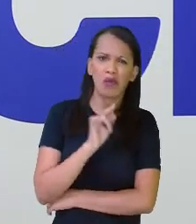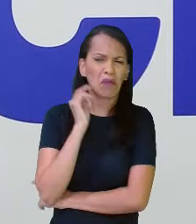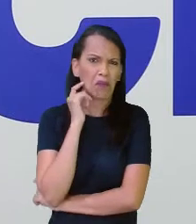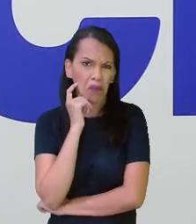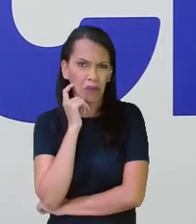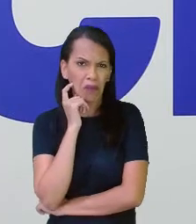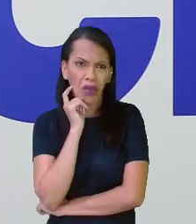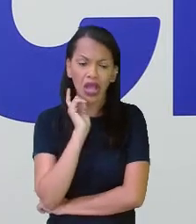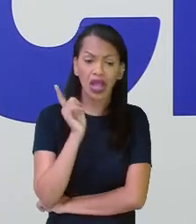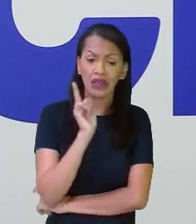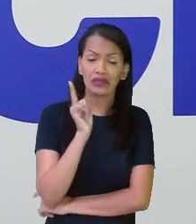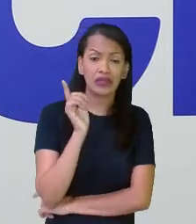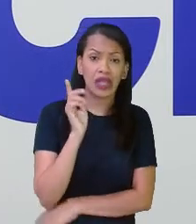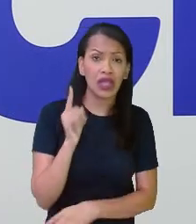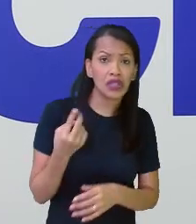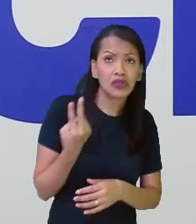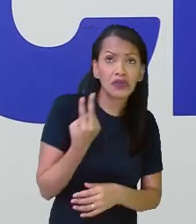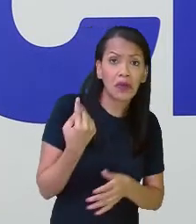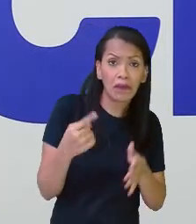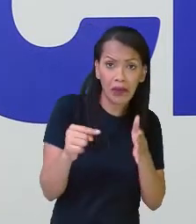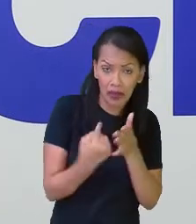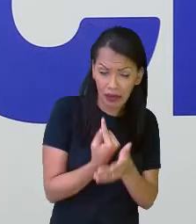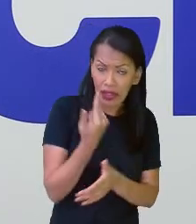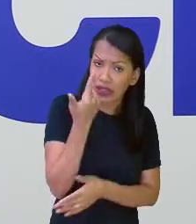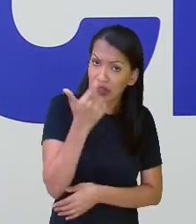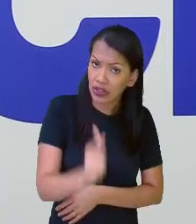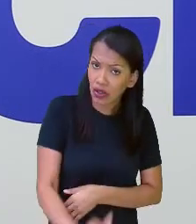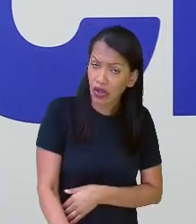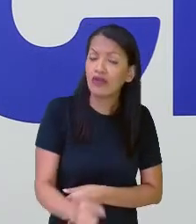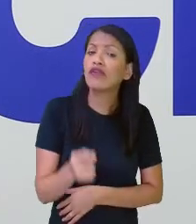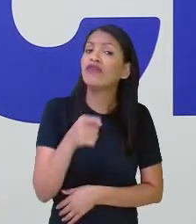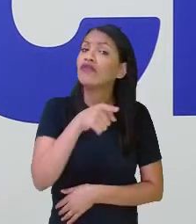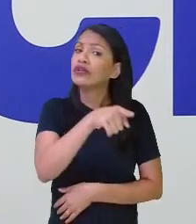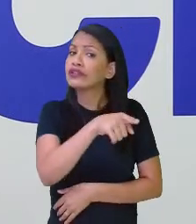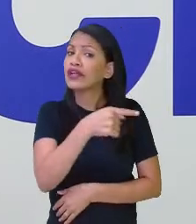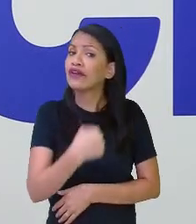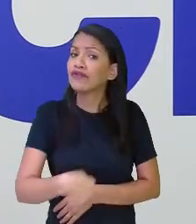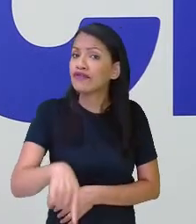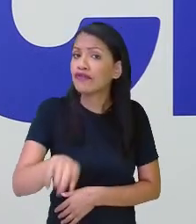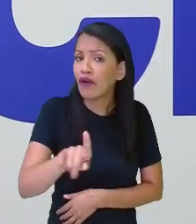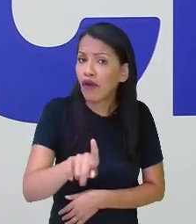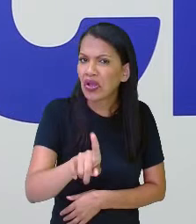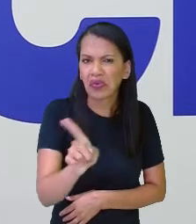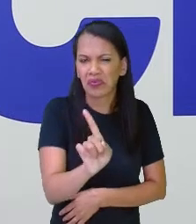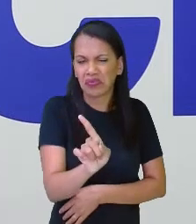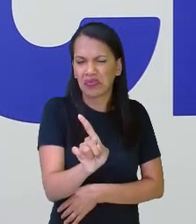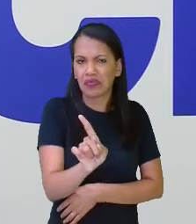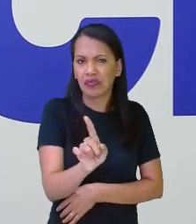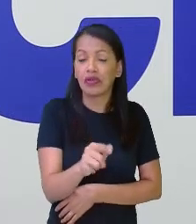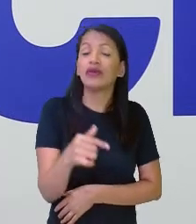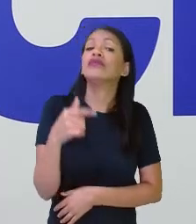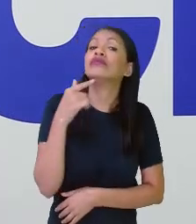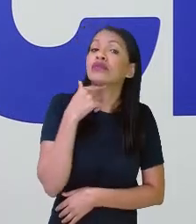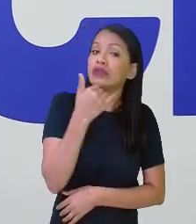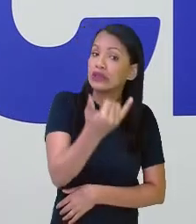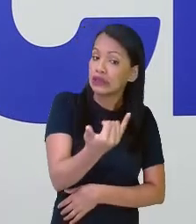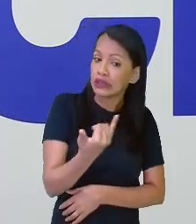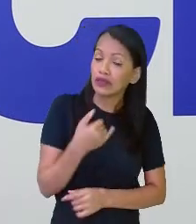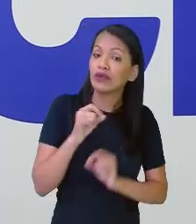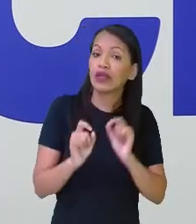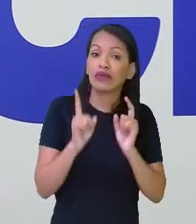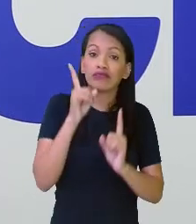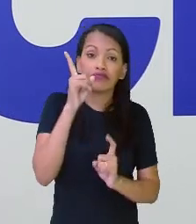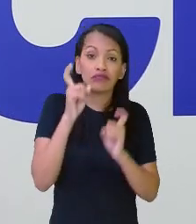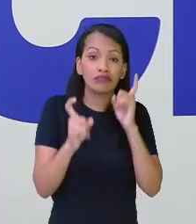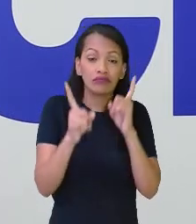sei se foram duas perguntas. Explica aí para mim, Ana, novamente. Você foi ou não foi ao teatro? E a outra coisa que ela disse, que essa expressão aí